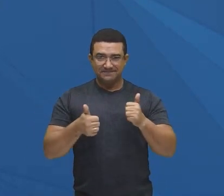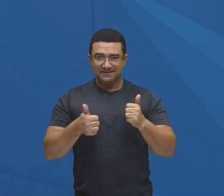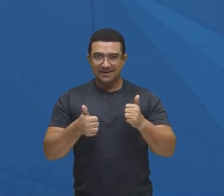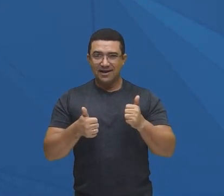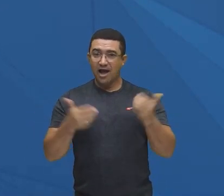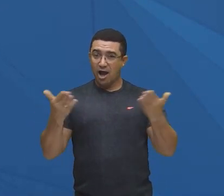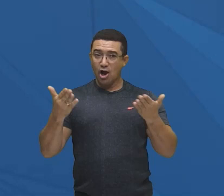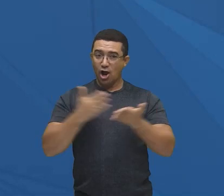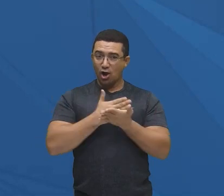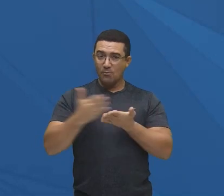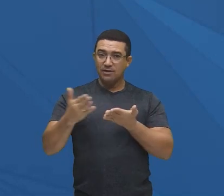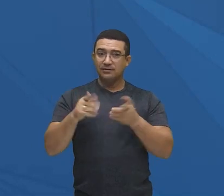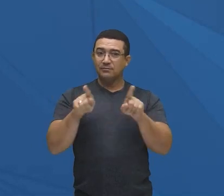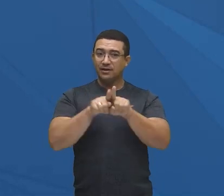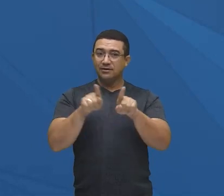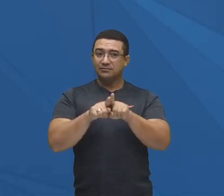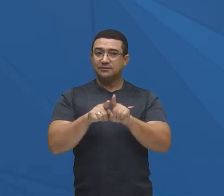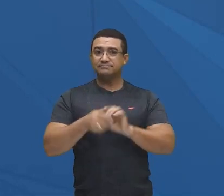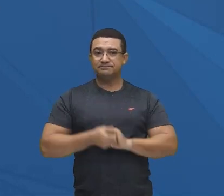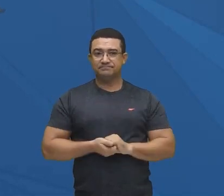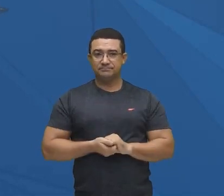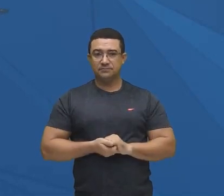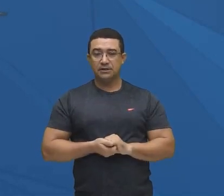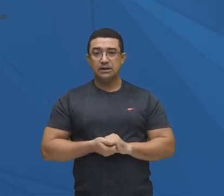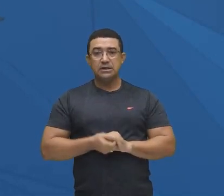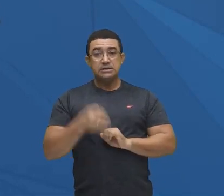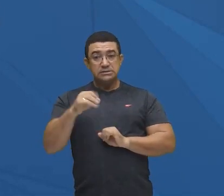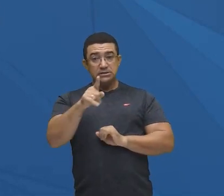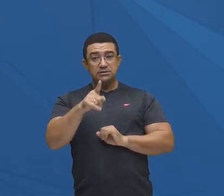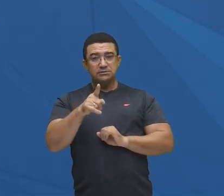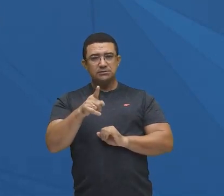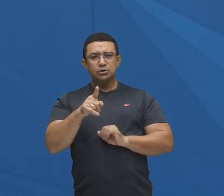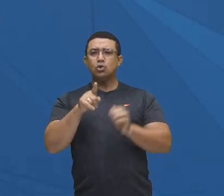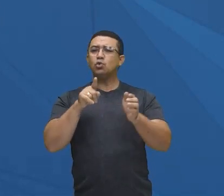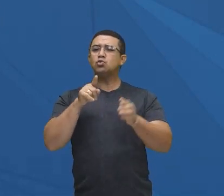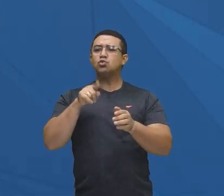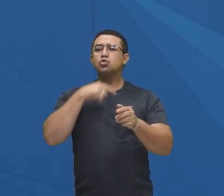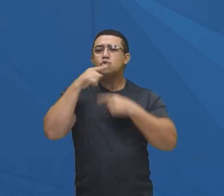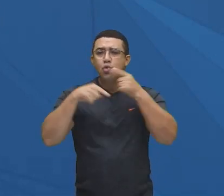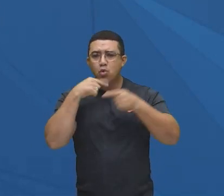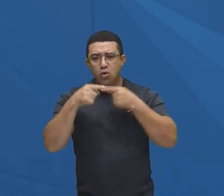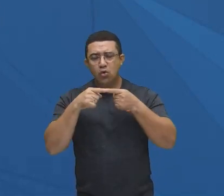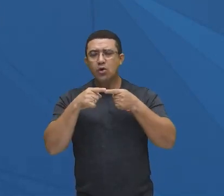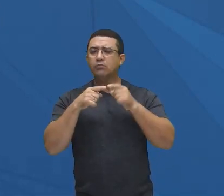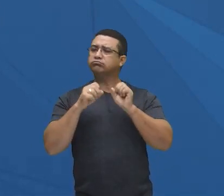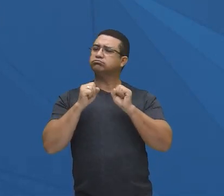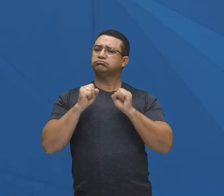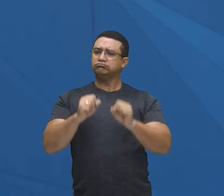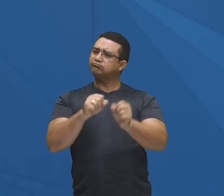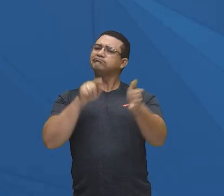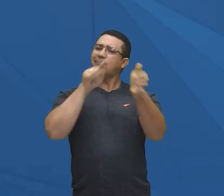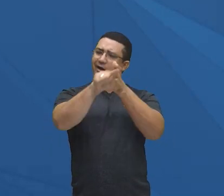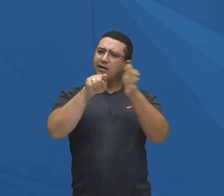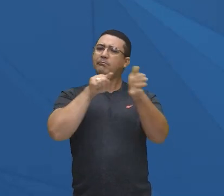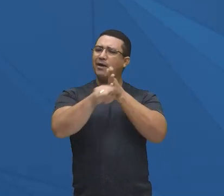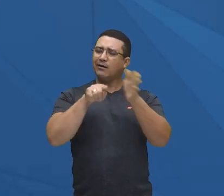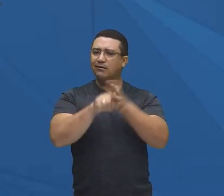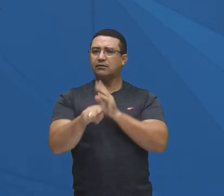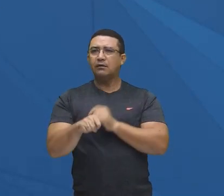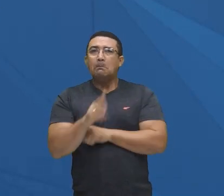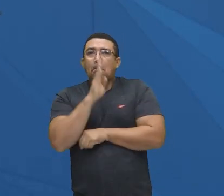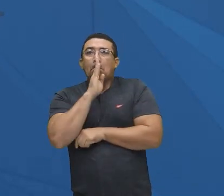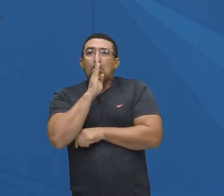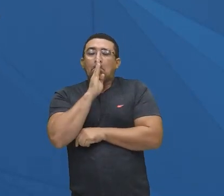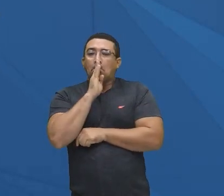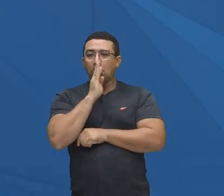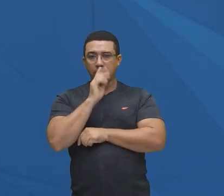que a gente precisa fazer. Pergunte se tiver dúvida, tá? Não fique aí, nesse questionamento. Claro que